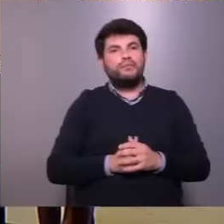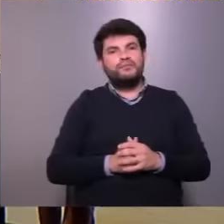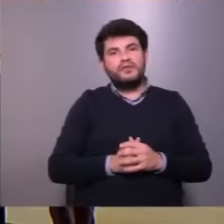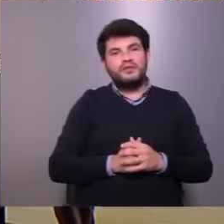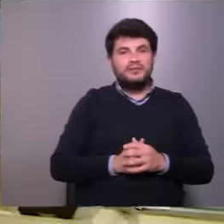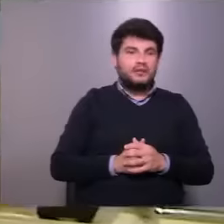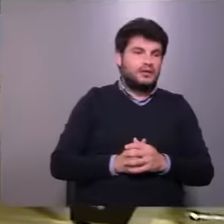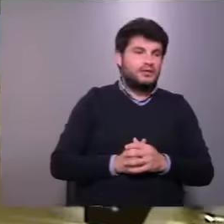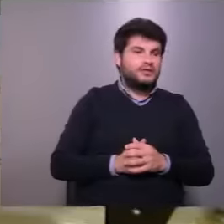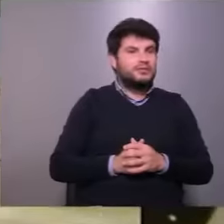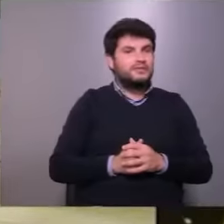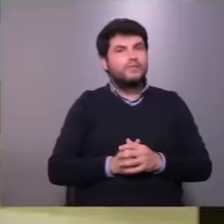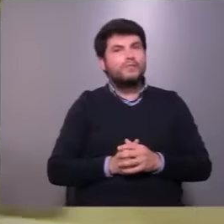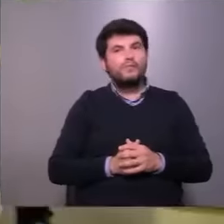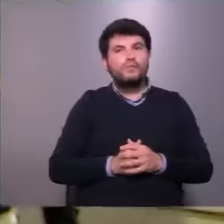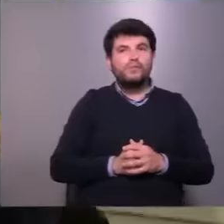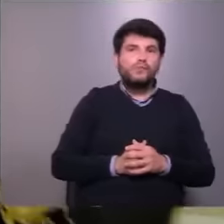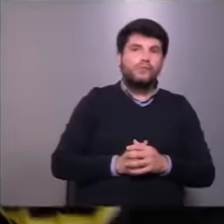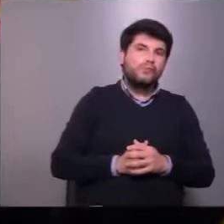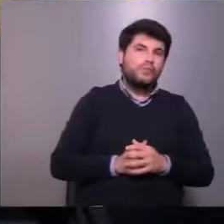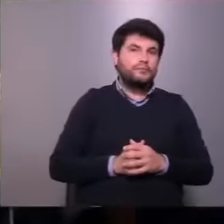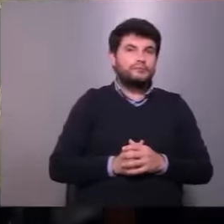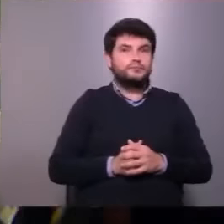o altar e cantemos.